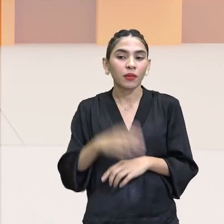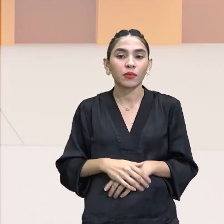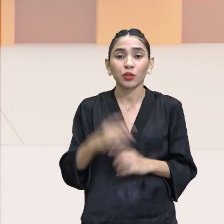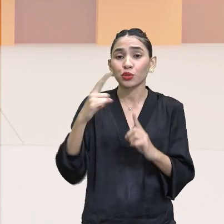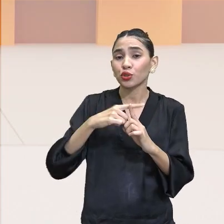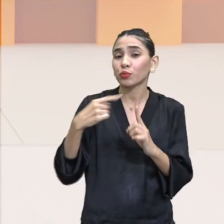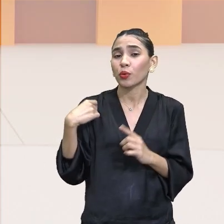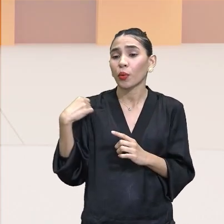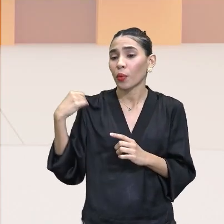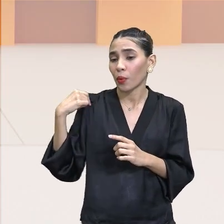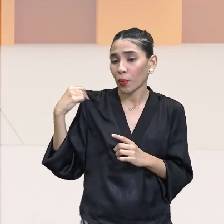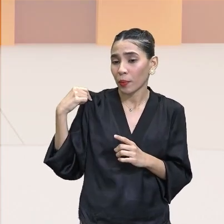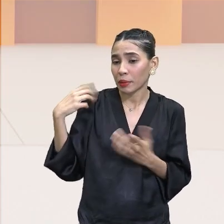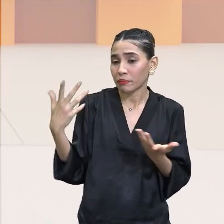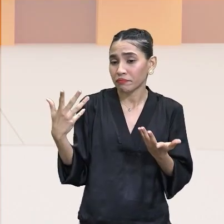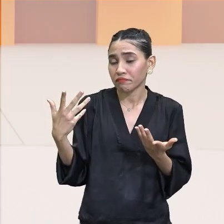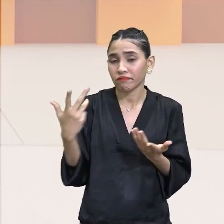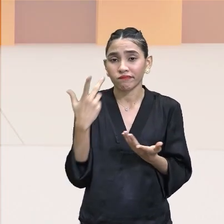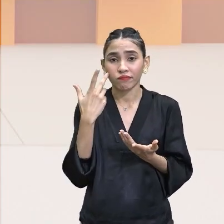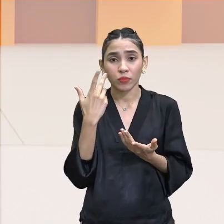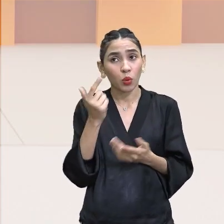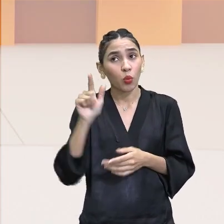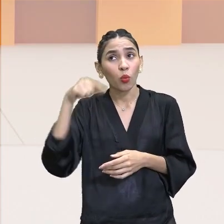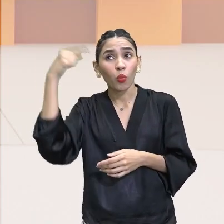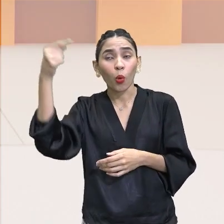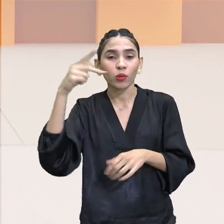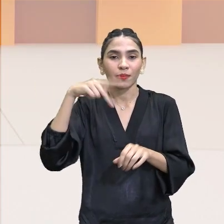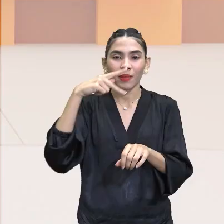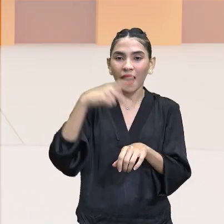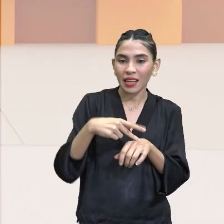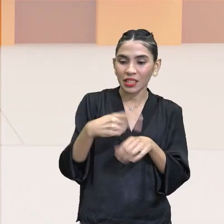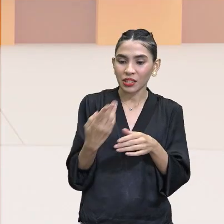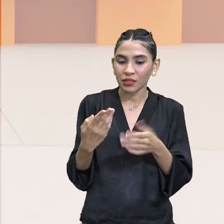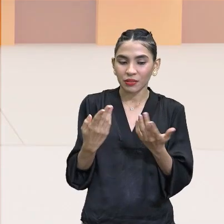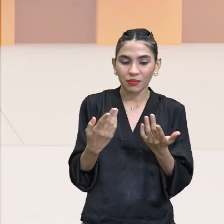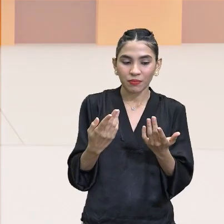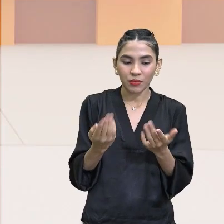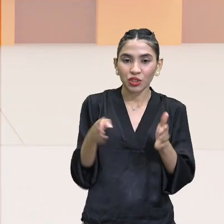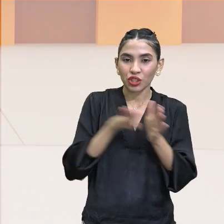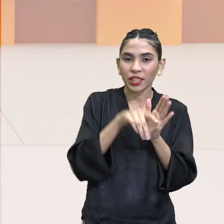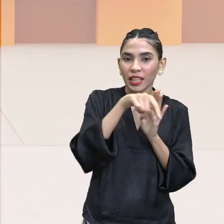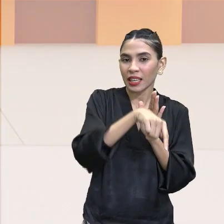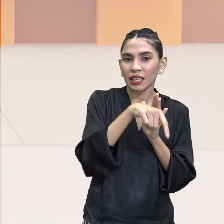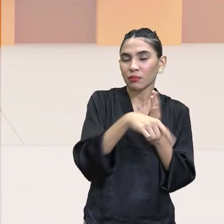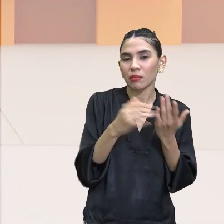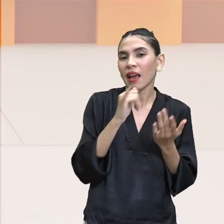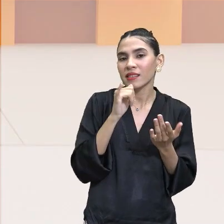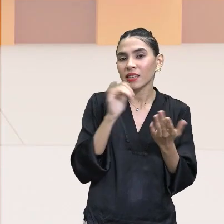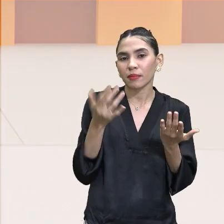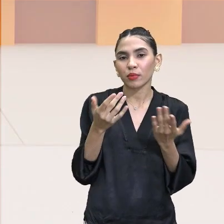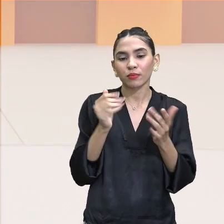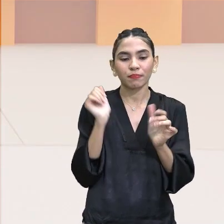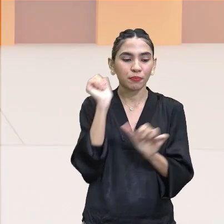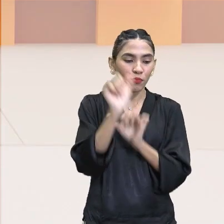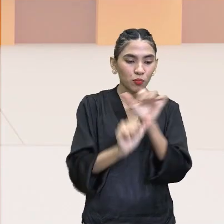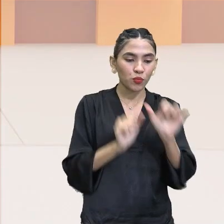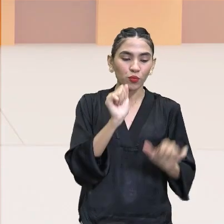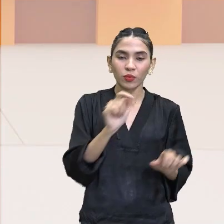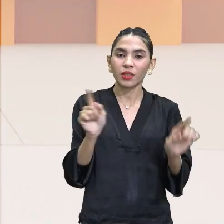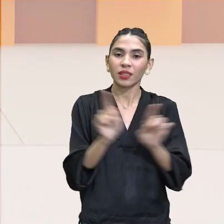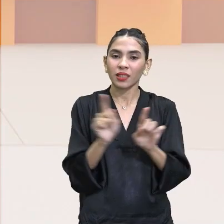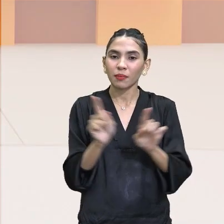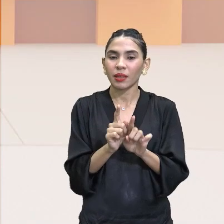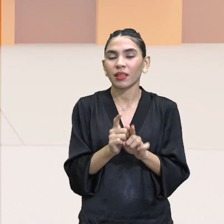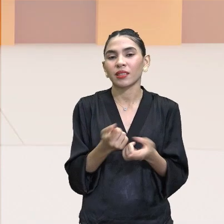de roupa, por exemplo, que é comum de um outro país, acaba chegando numa região e isso acaba mudando até mesmo,